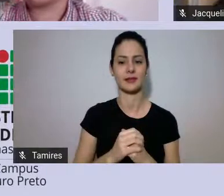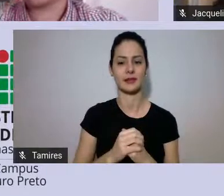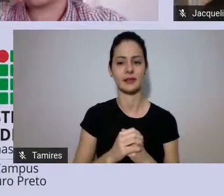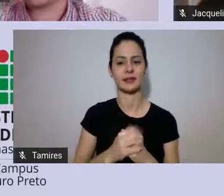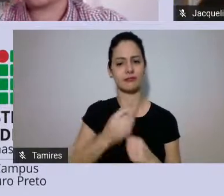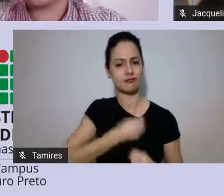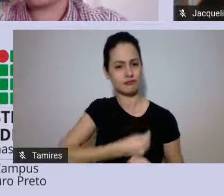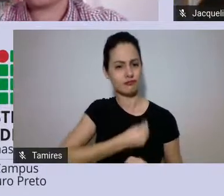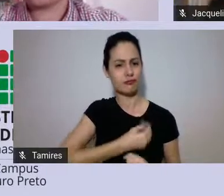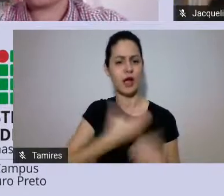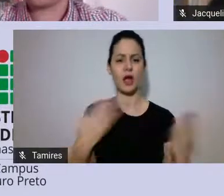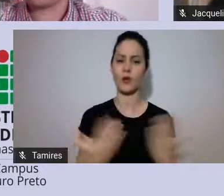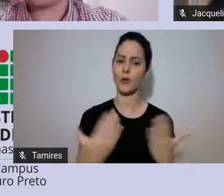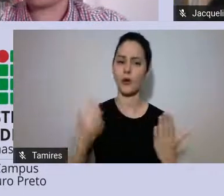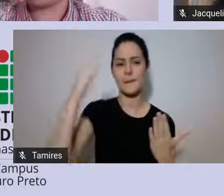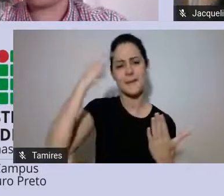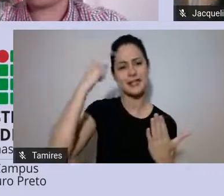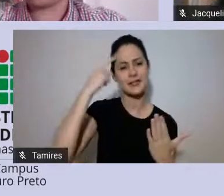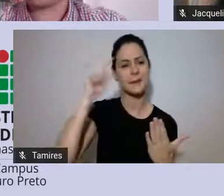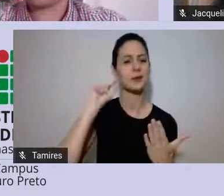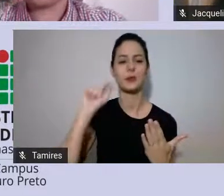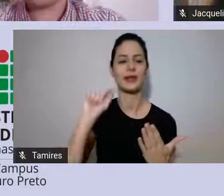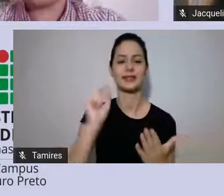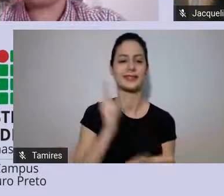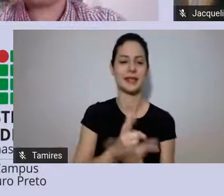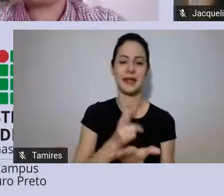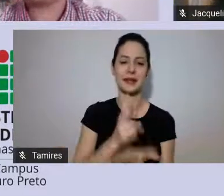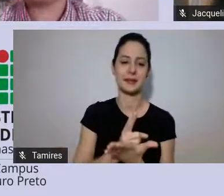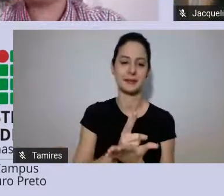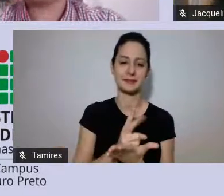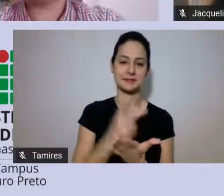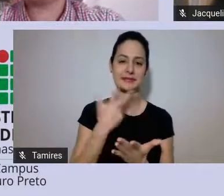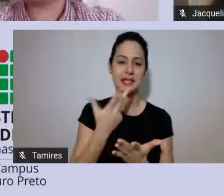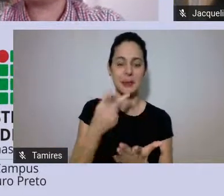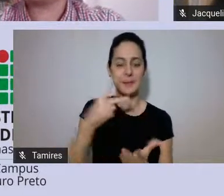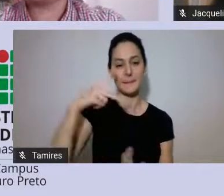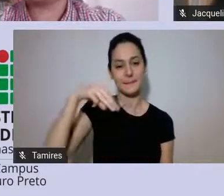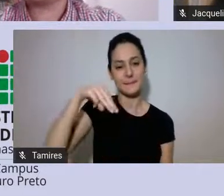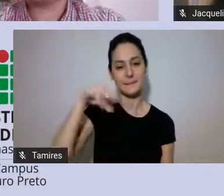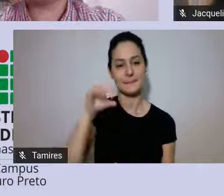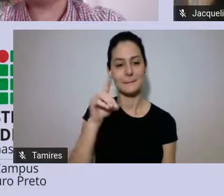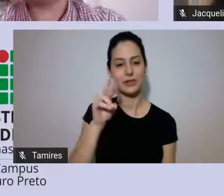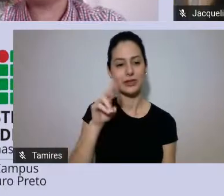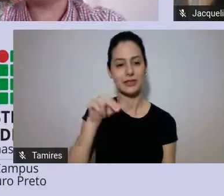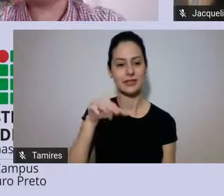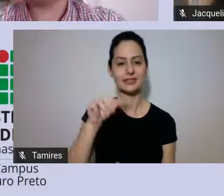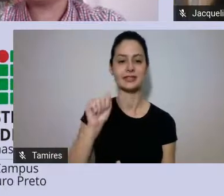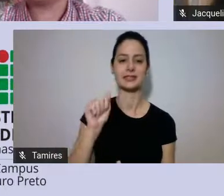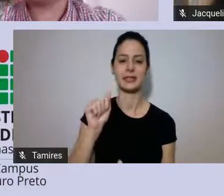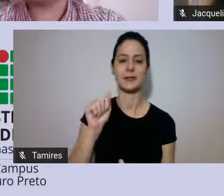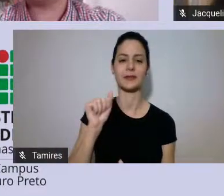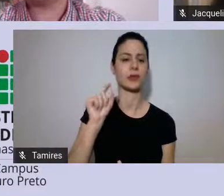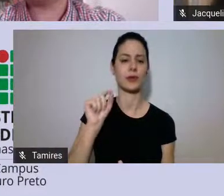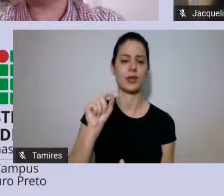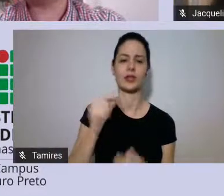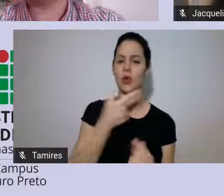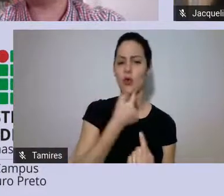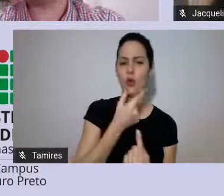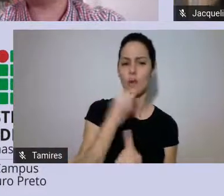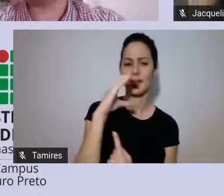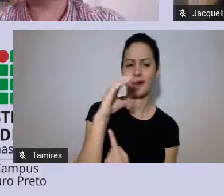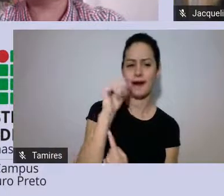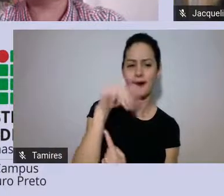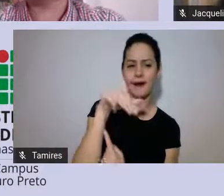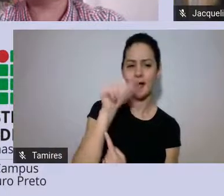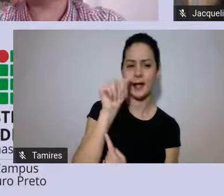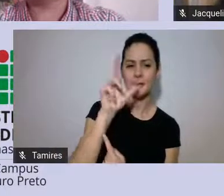vive dentro de uma matriz de pensamento que é criada pelos intelectuais modernistas, como Câmara Cascudo, o Eduardo Frieira,